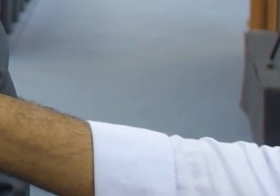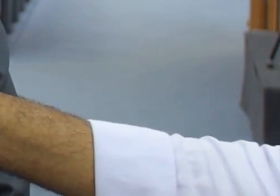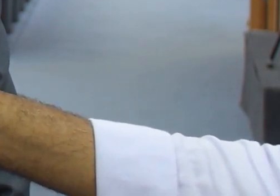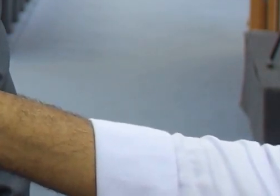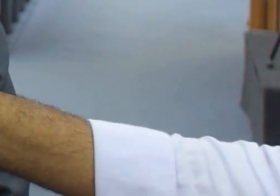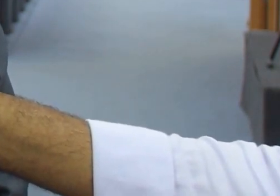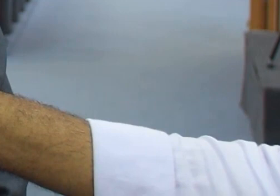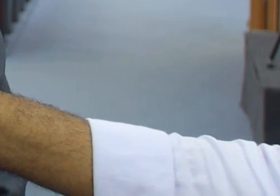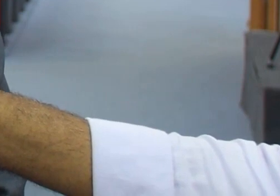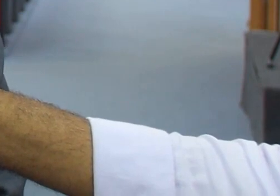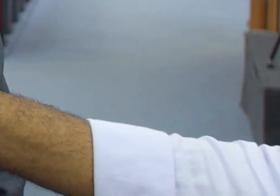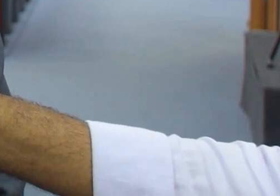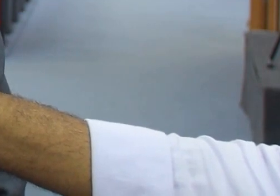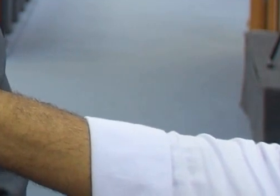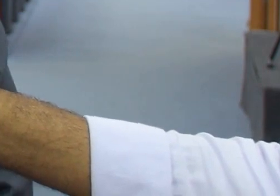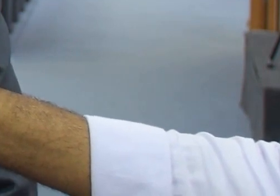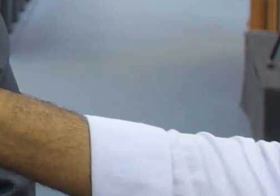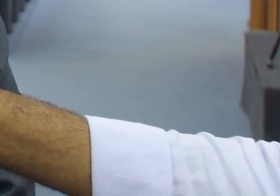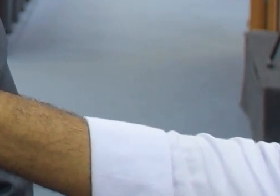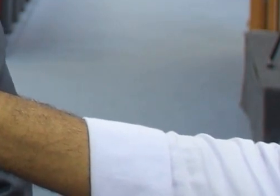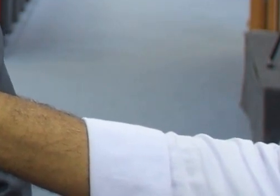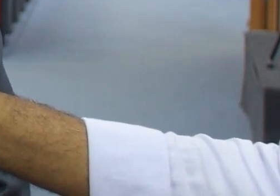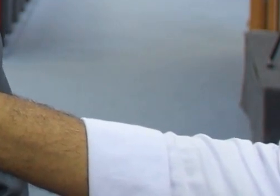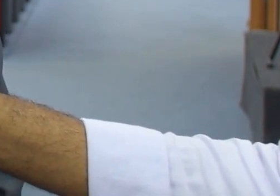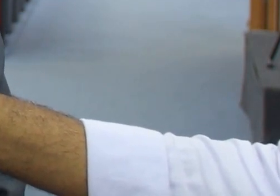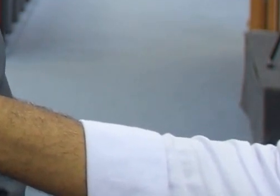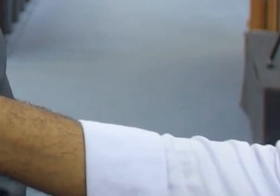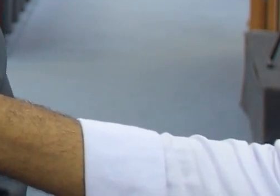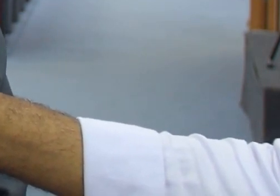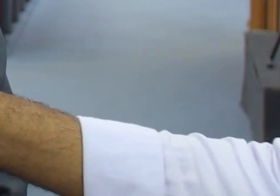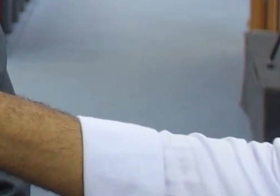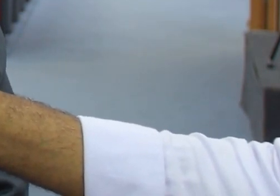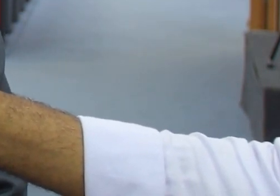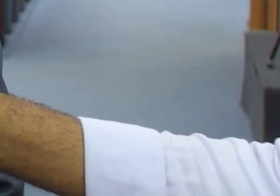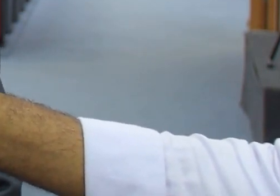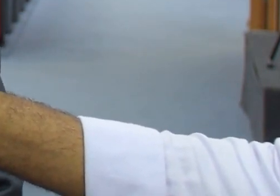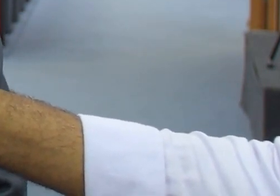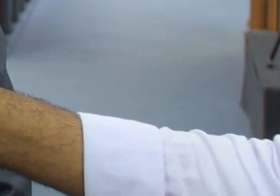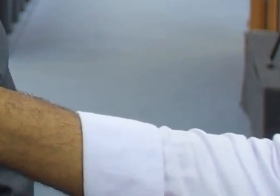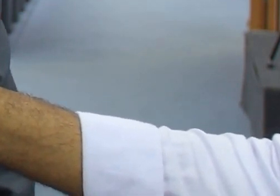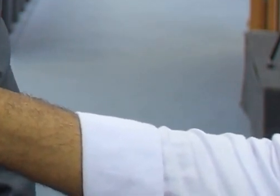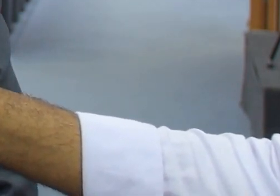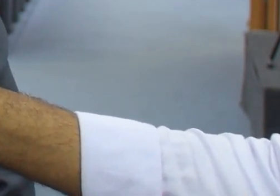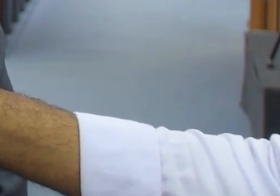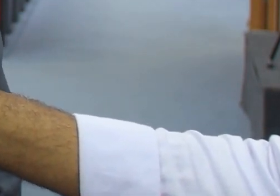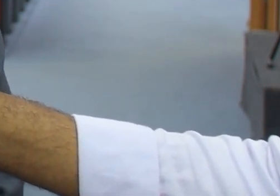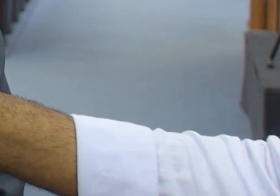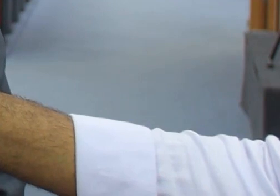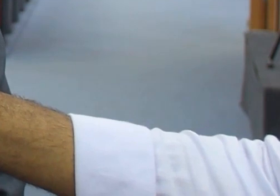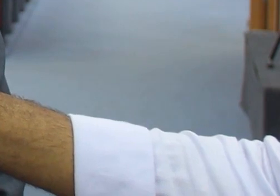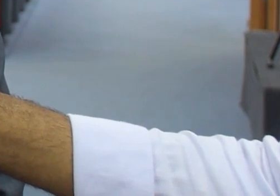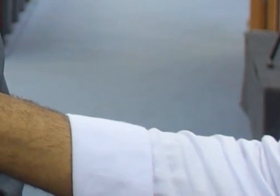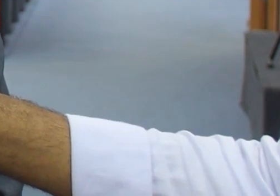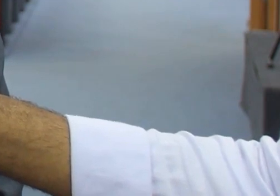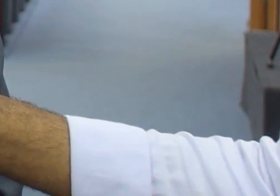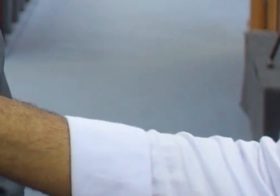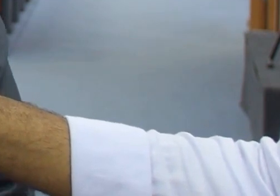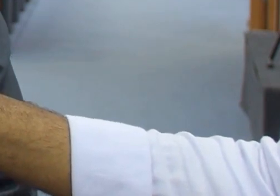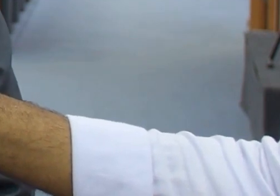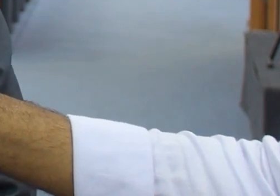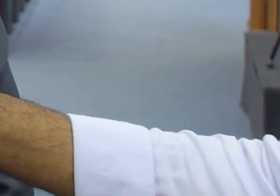breve através da secretaria de proteção e defesa dos animais mais uma conquista do governo welbert atendendo uma Emenda atendendo indicações do nosso